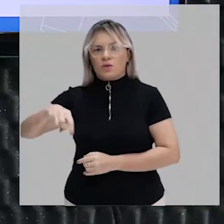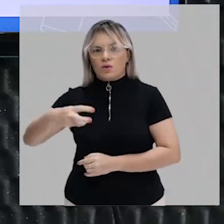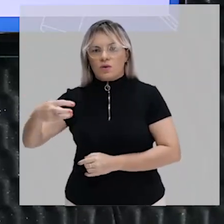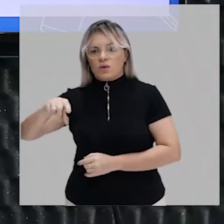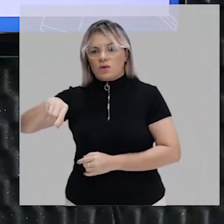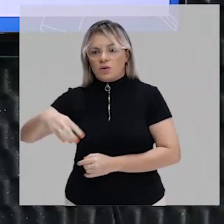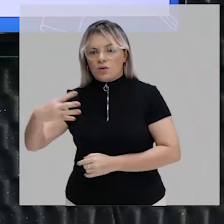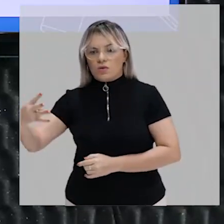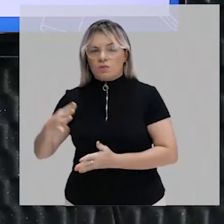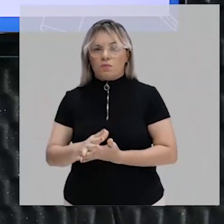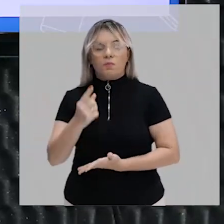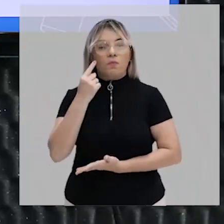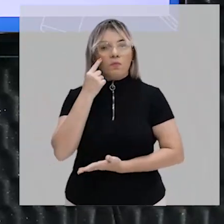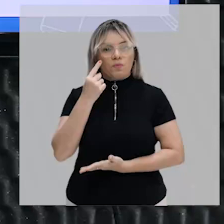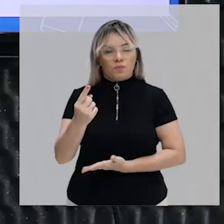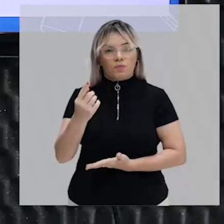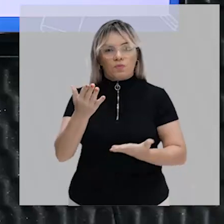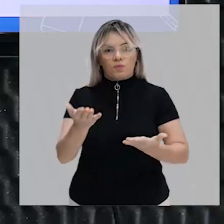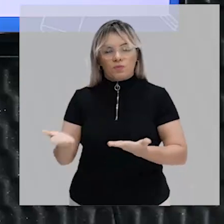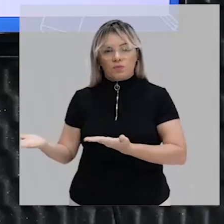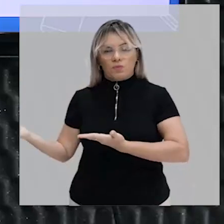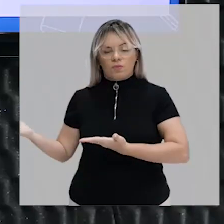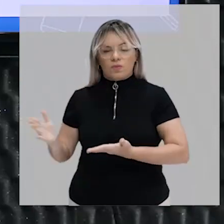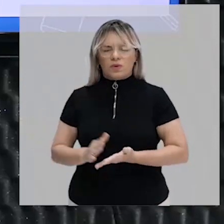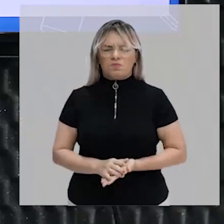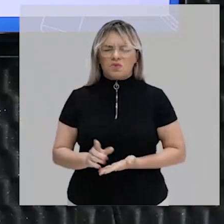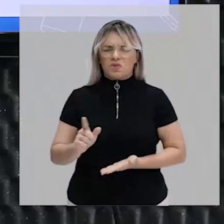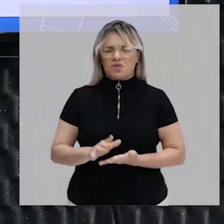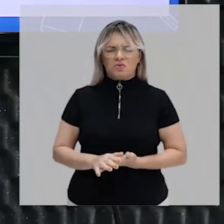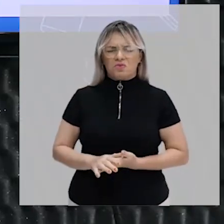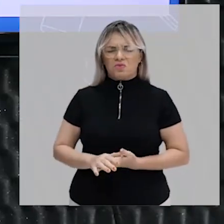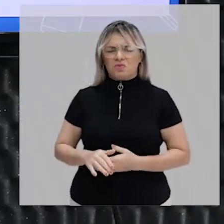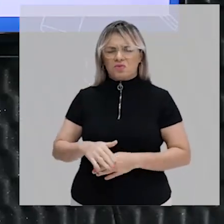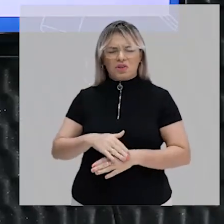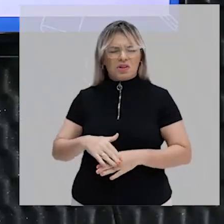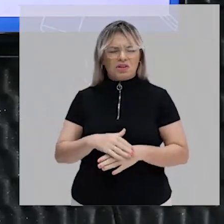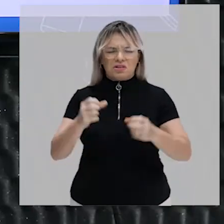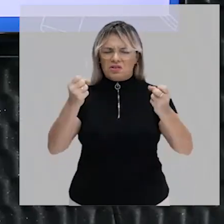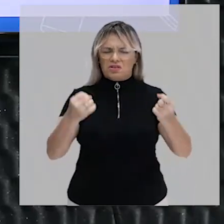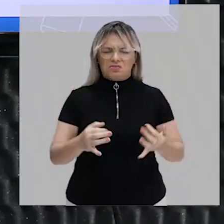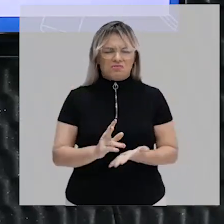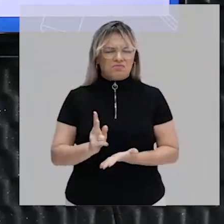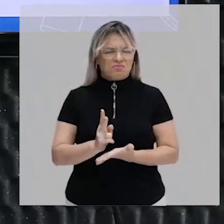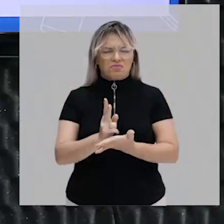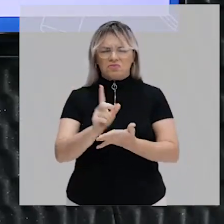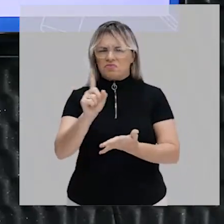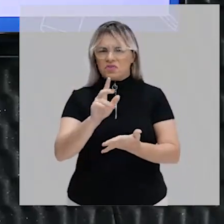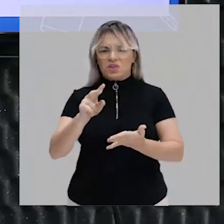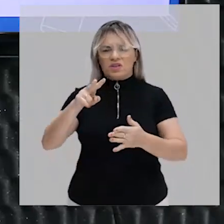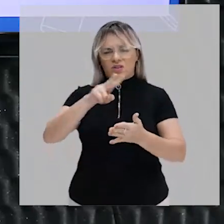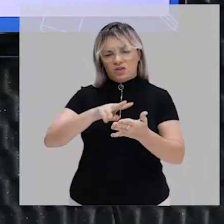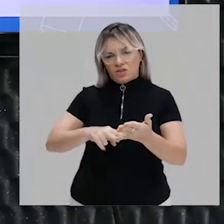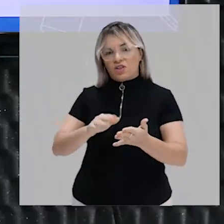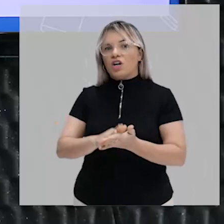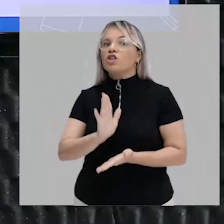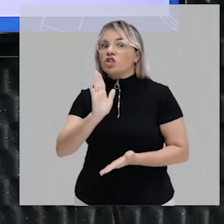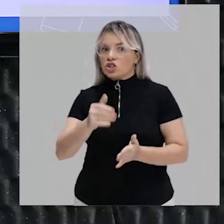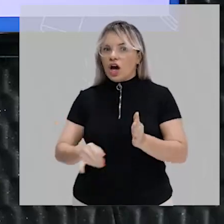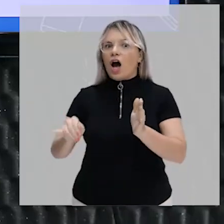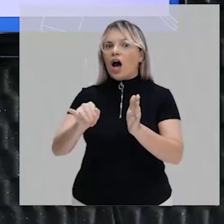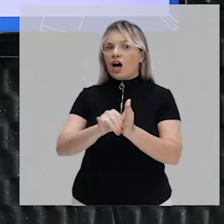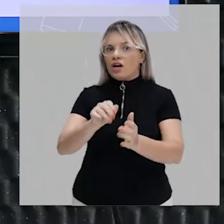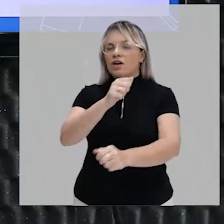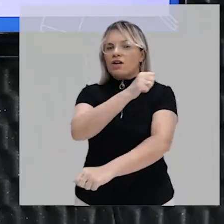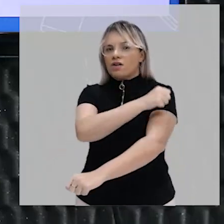3 e 4. Veja, sem eu falar nada, sem continuar a leitura, você já está identificando que eu tenho elementos em